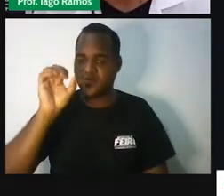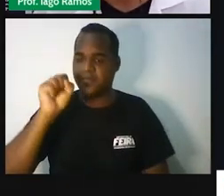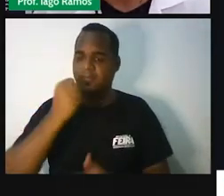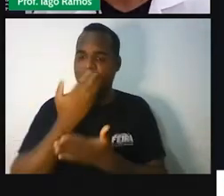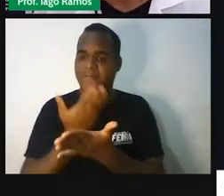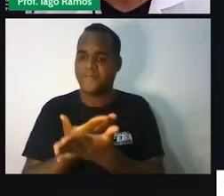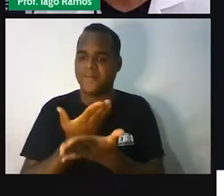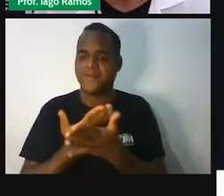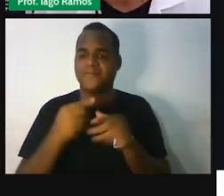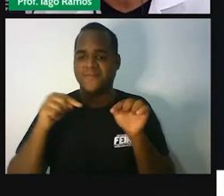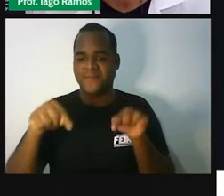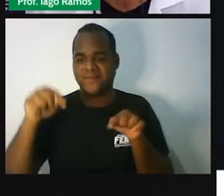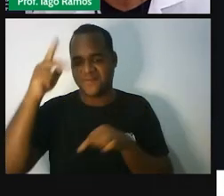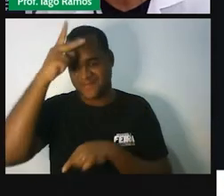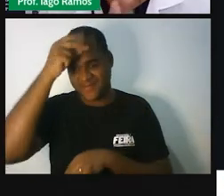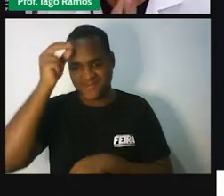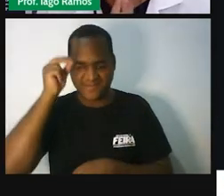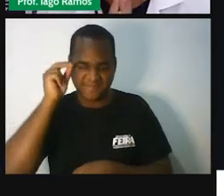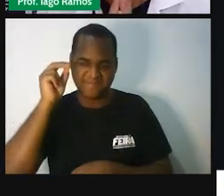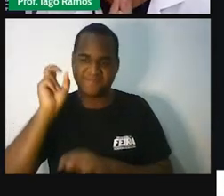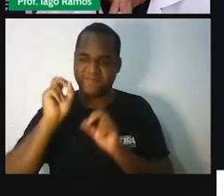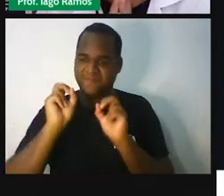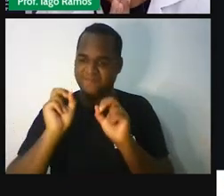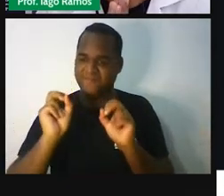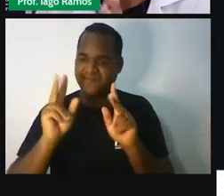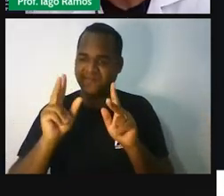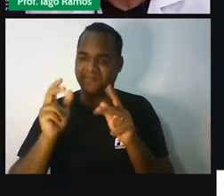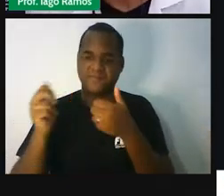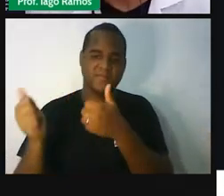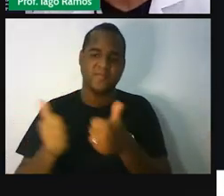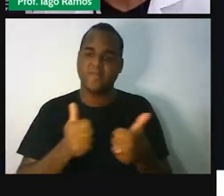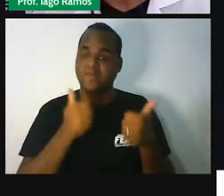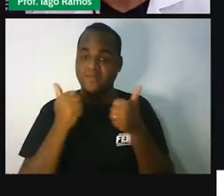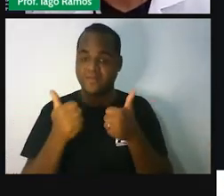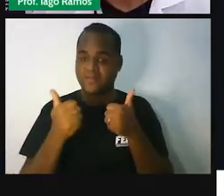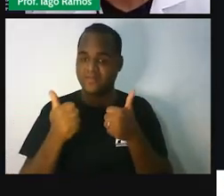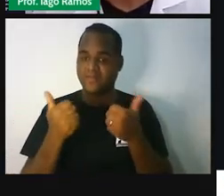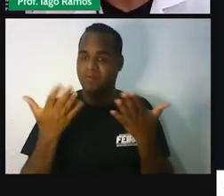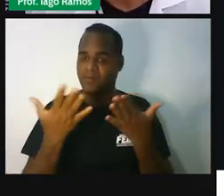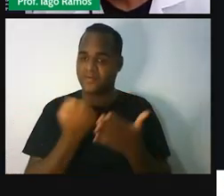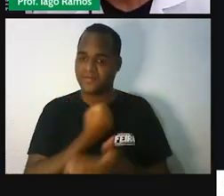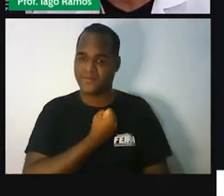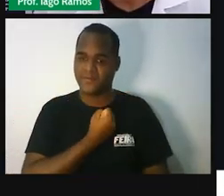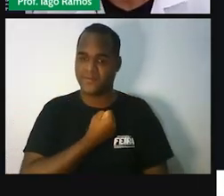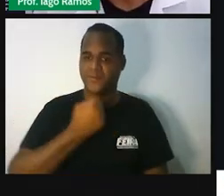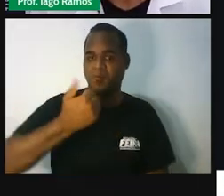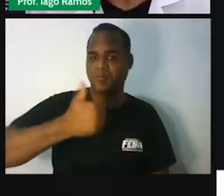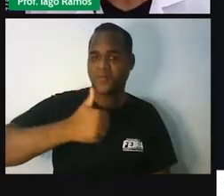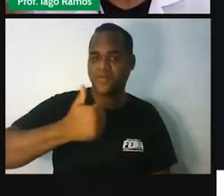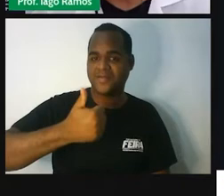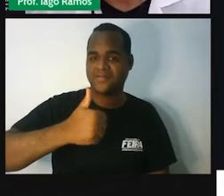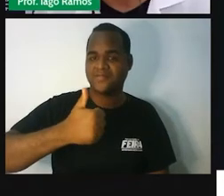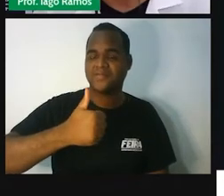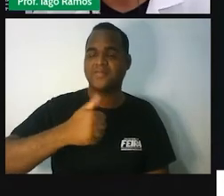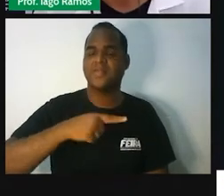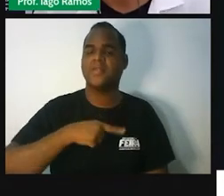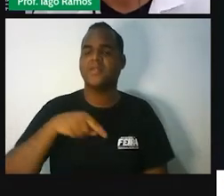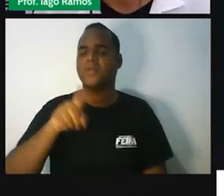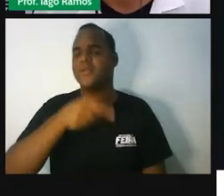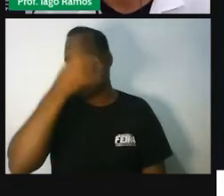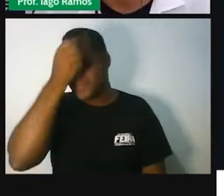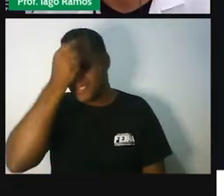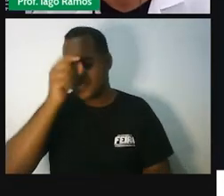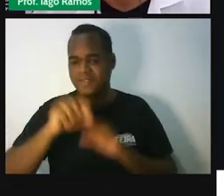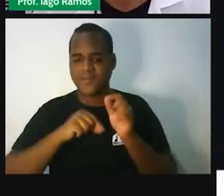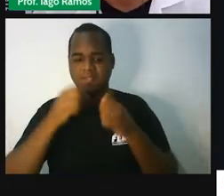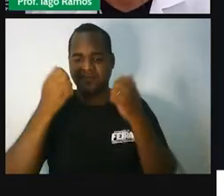de Feira de Santana. Valeu? Bom, essa é a aula de número 11. E o que é que a gente vai aprender nessa